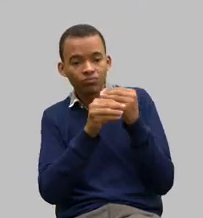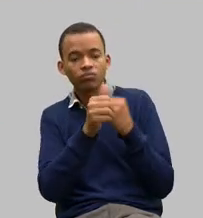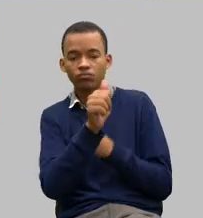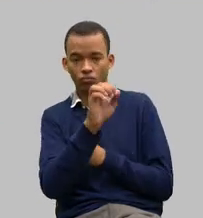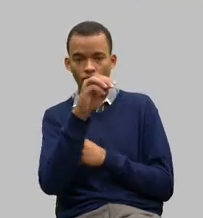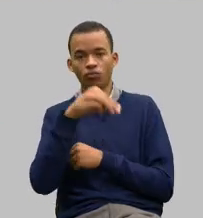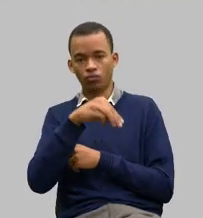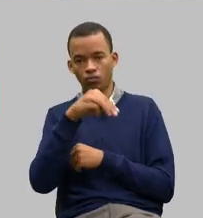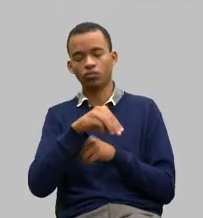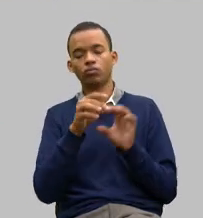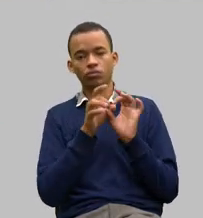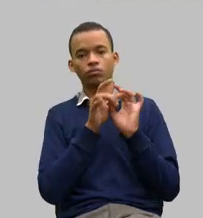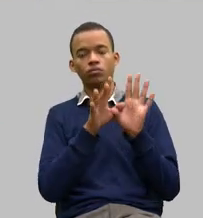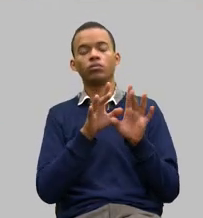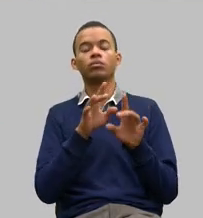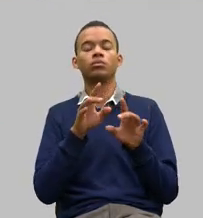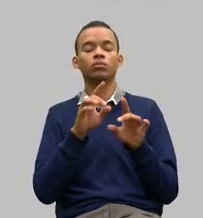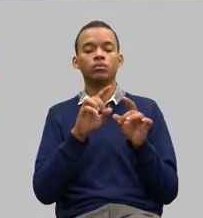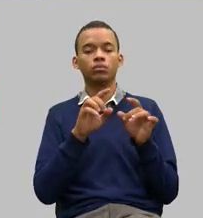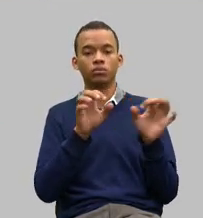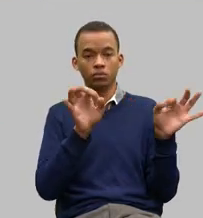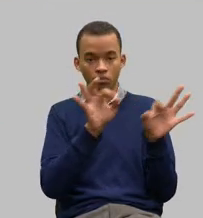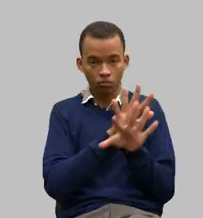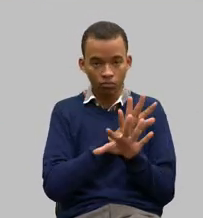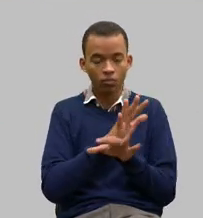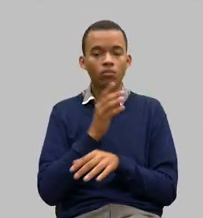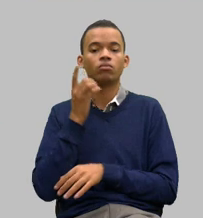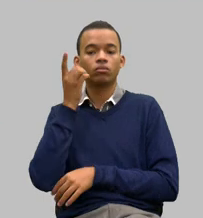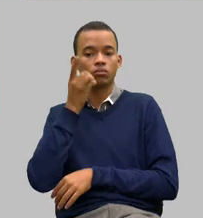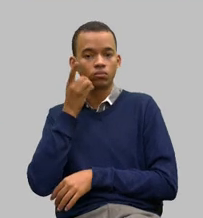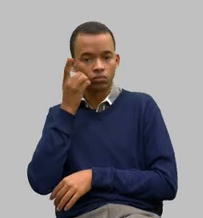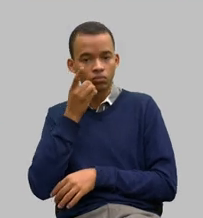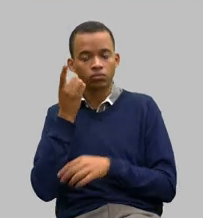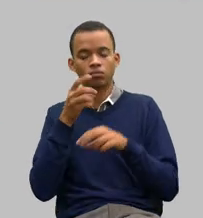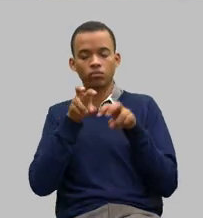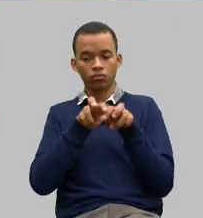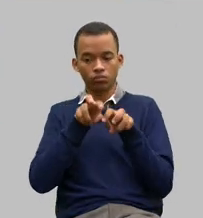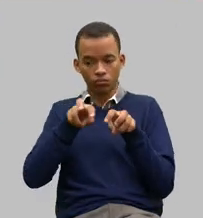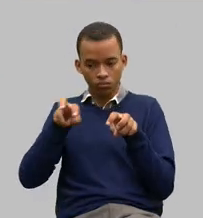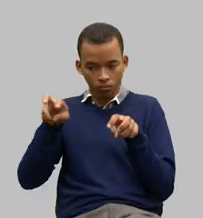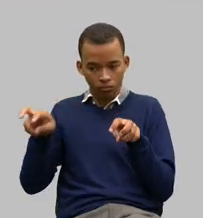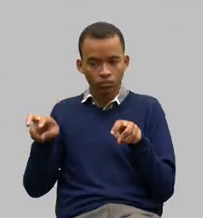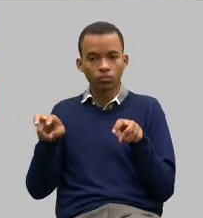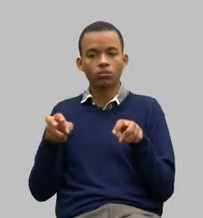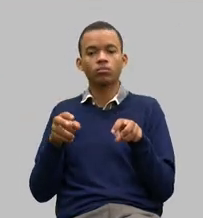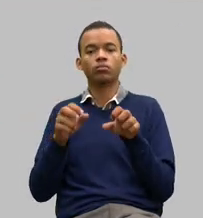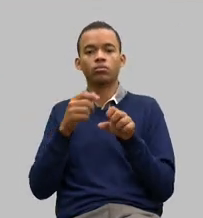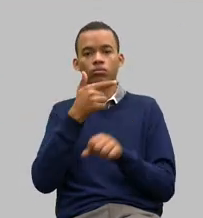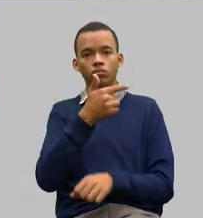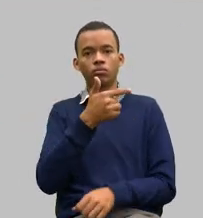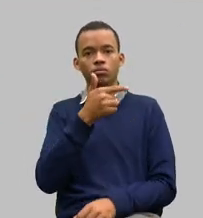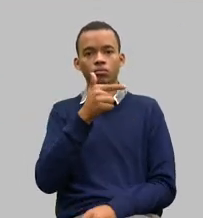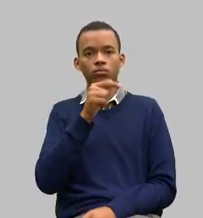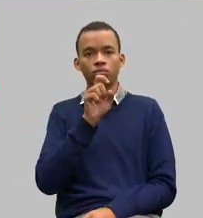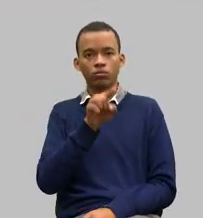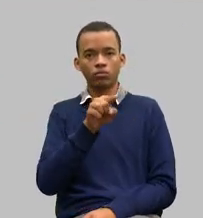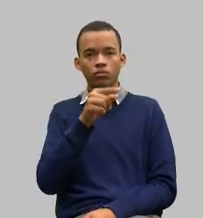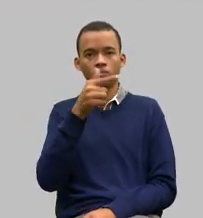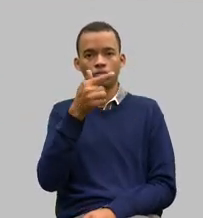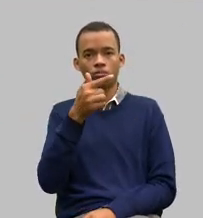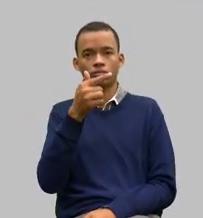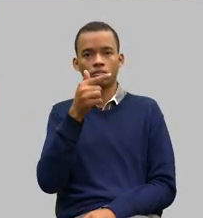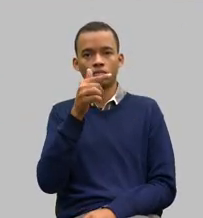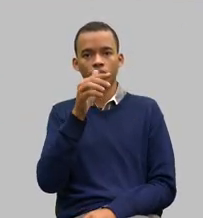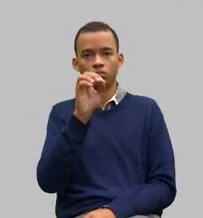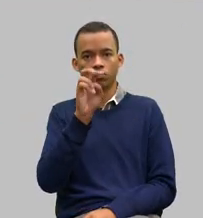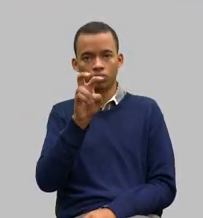palavra às deputadas e aos deputados nos termos da deliberação da mesa 2705 de 2019 na